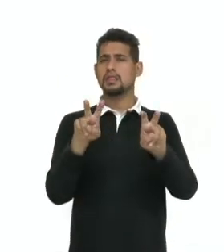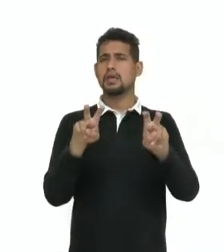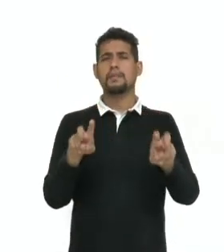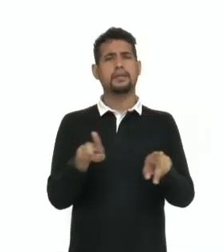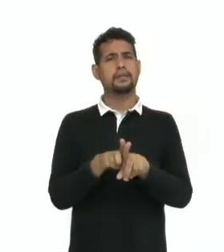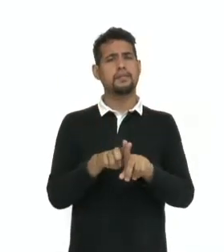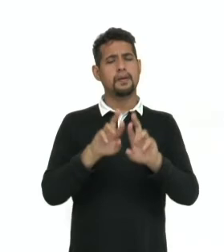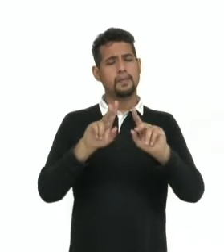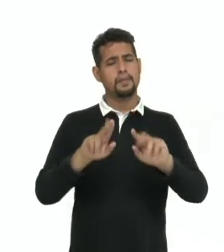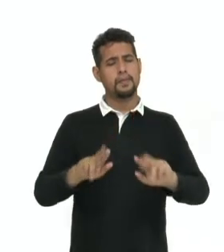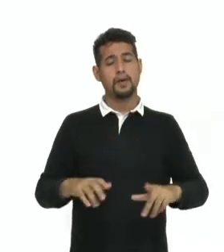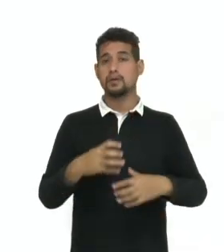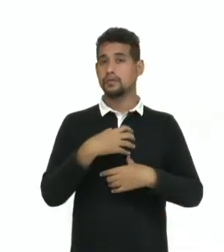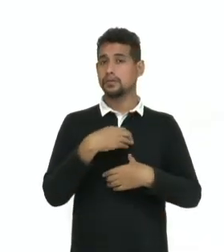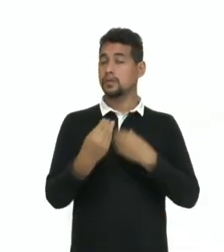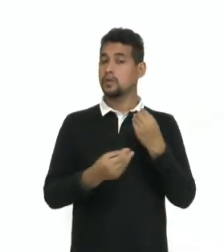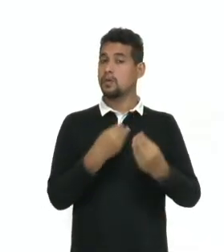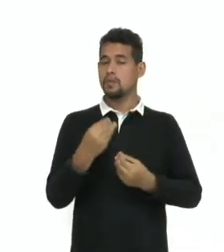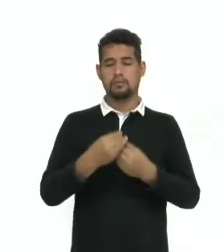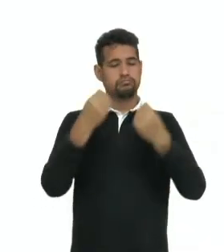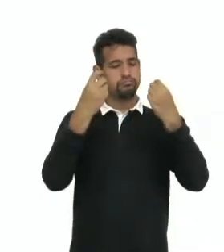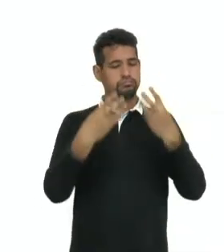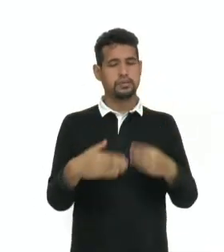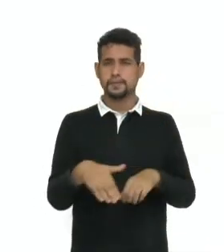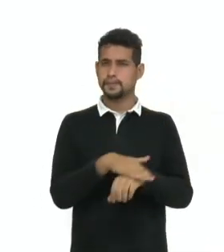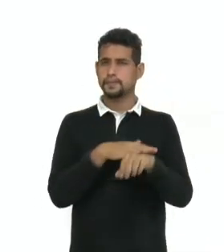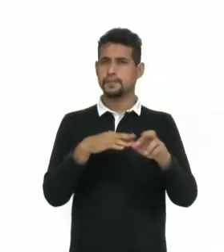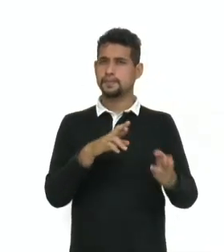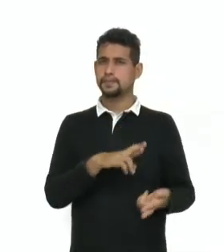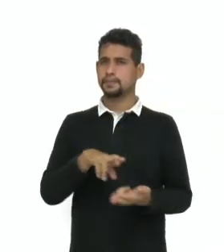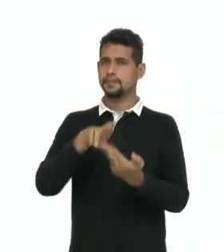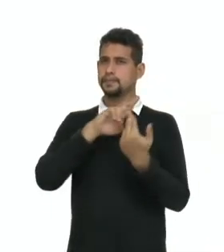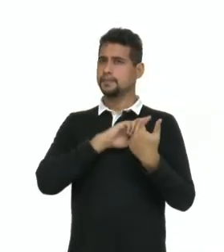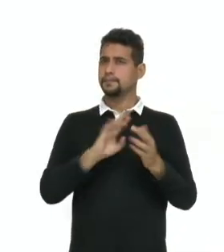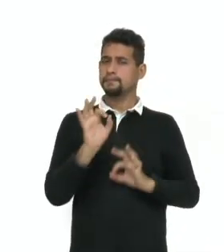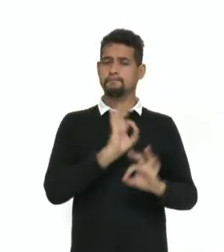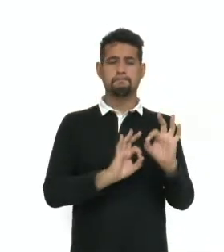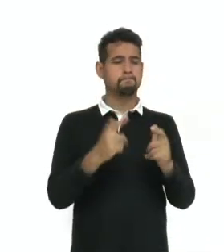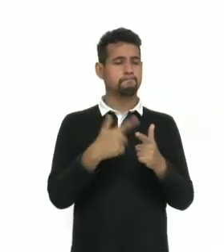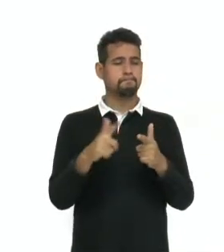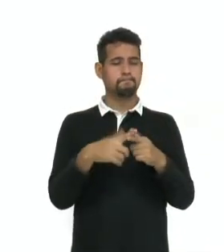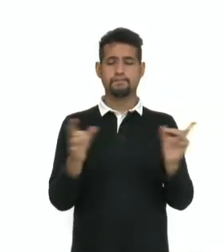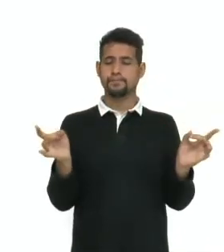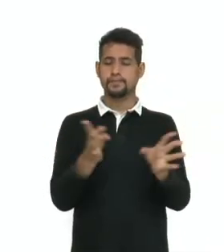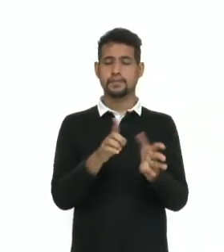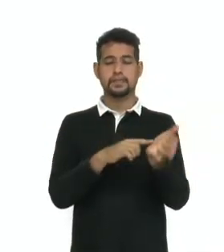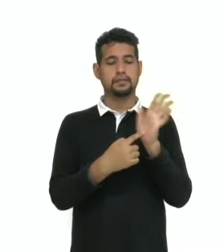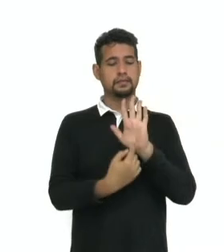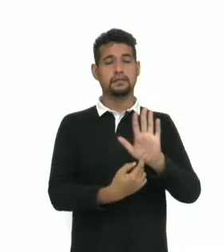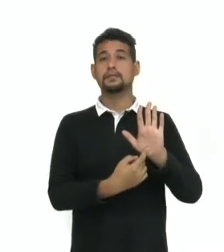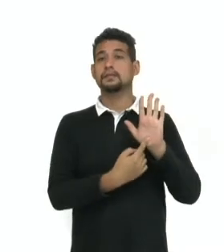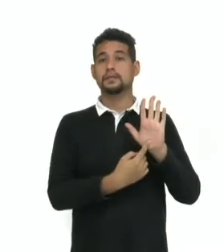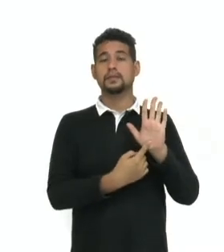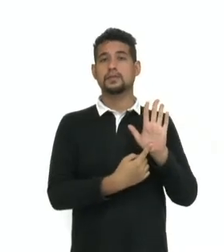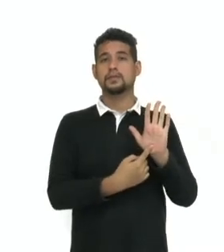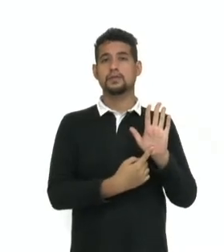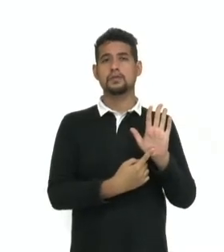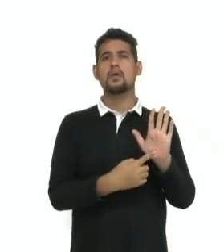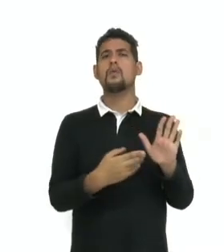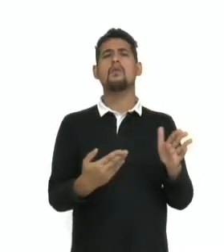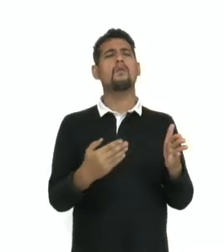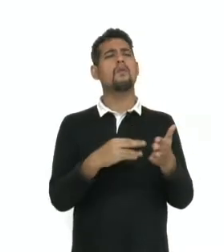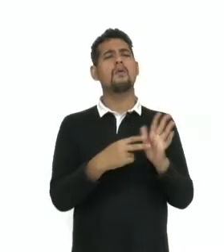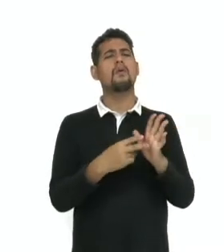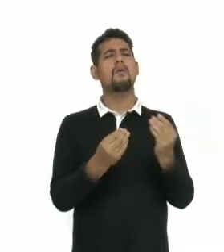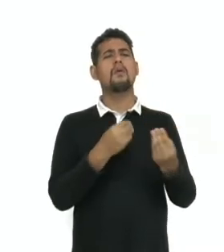a saudação, a forma como eu me reporto ao responsável pela solução do meu problema, a apresentação do contexto, né, em que situação